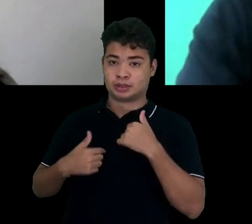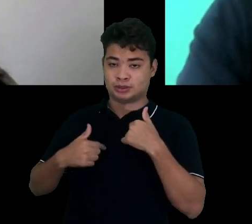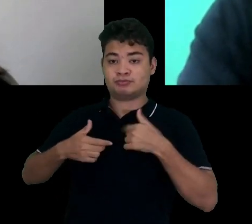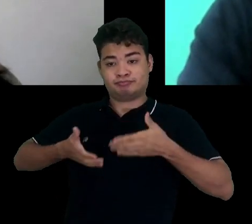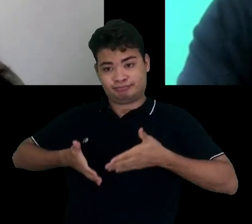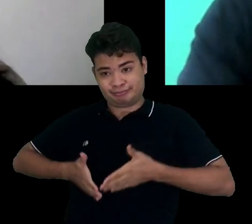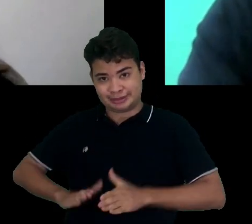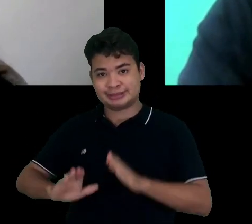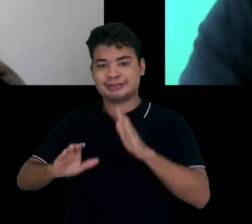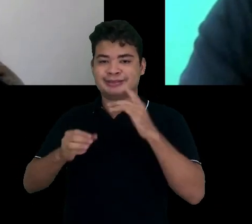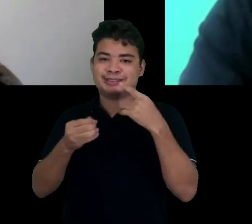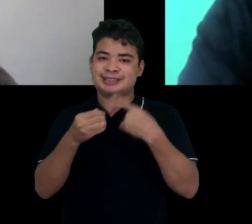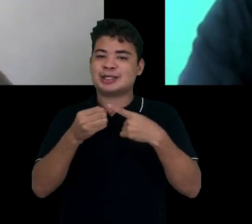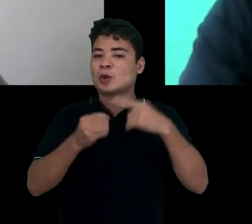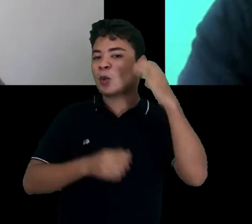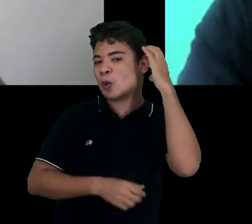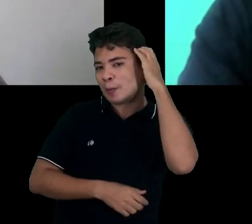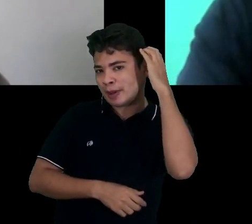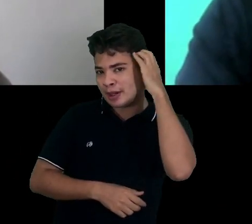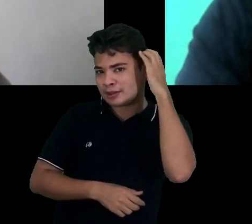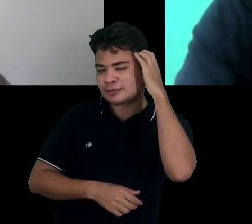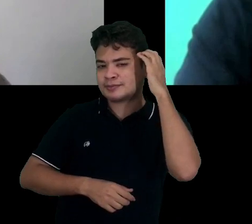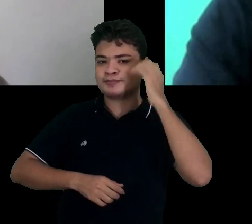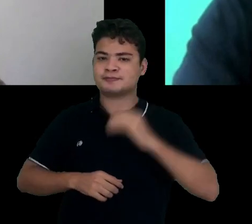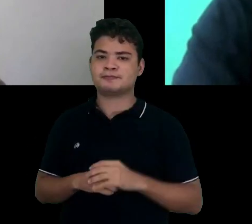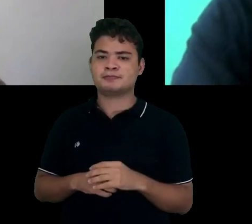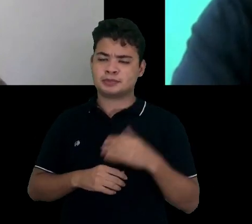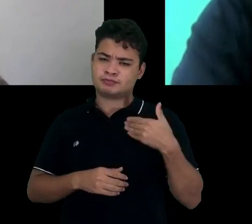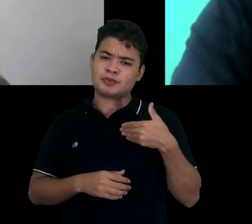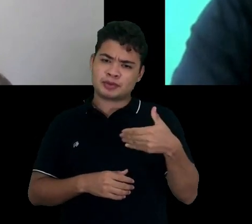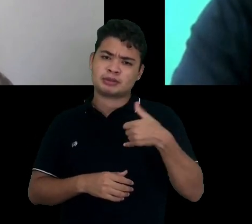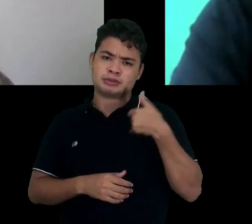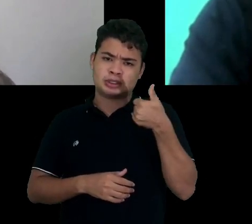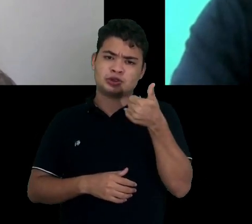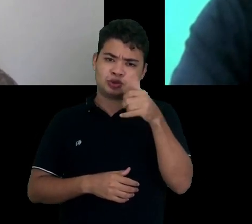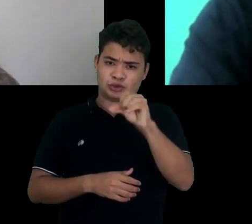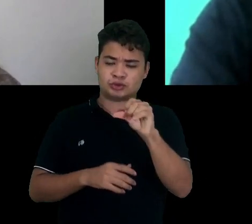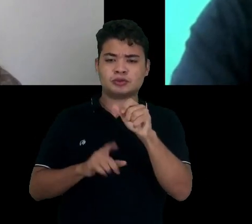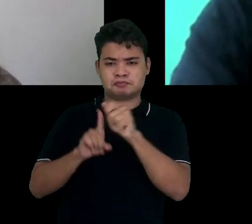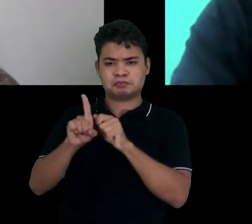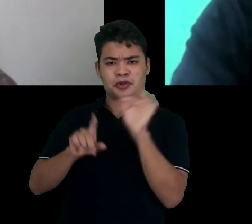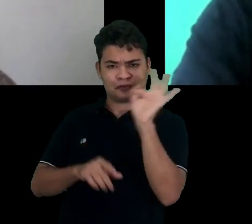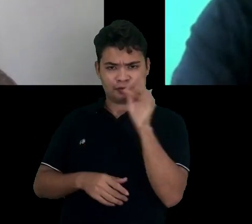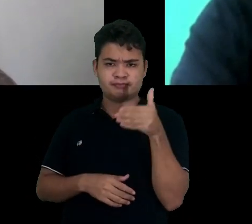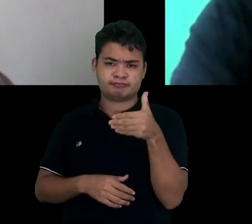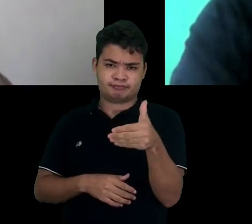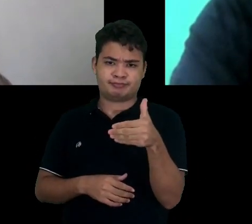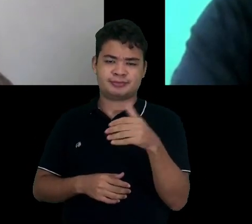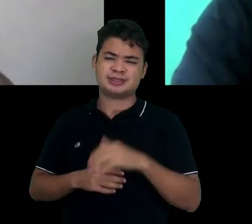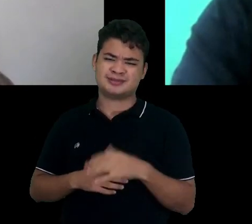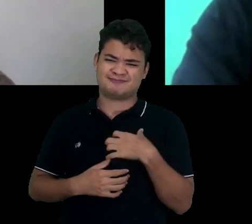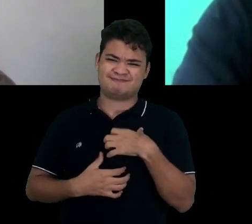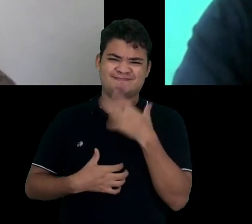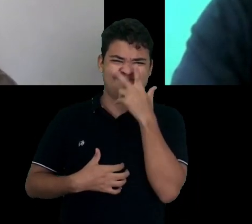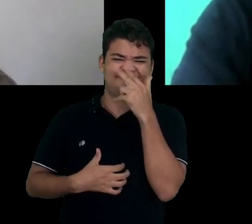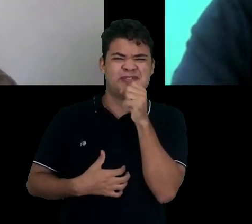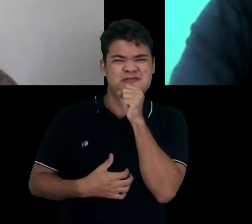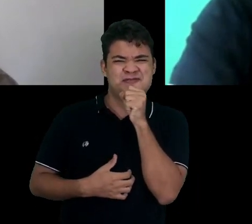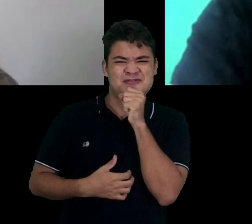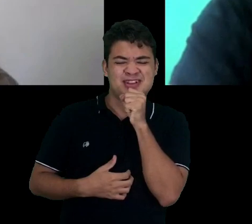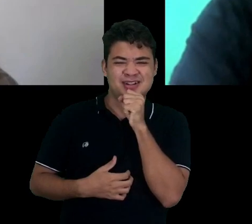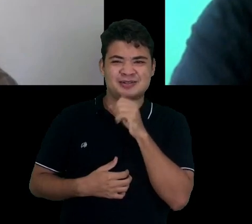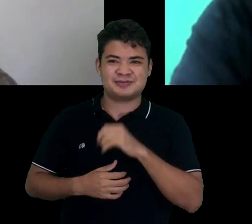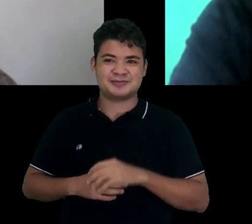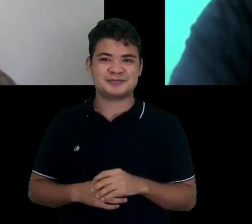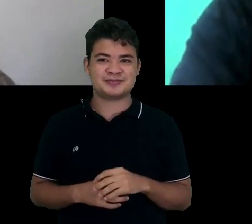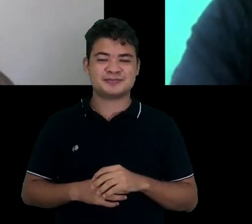eu sou cuiabano, nasci em Cuiabá, eu vou fazer 19 anos agora em fevereiro. Tô me sentindo um pouquinho